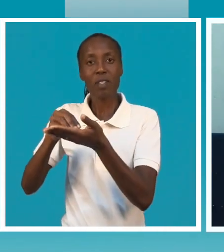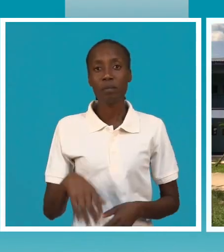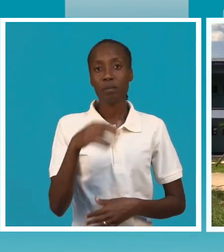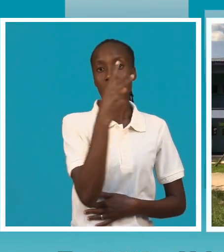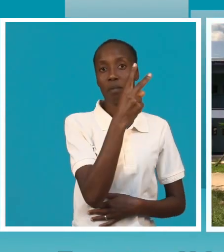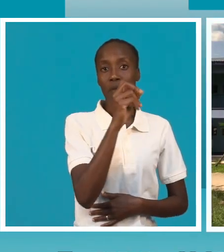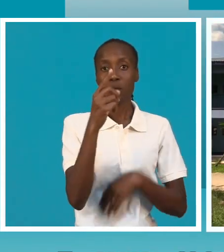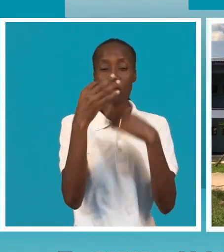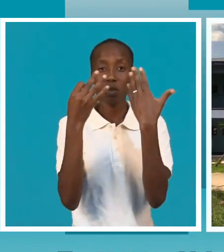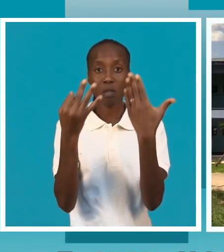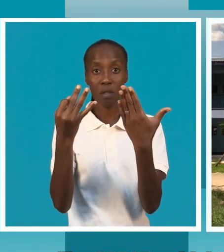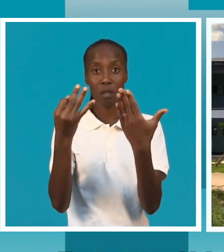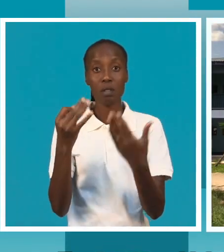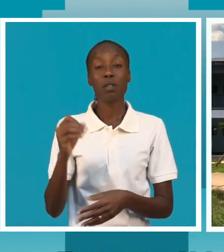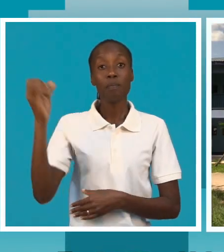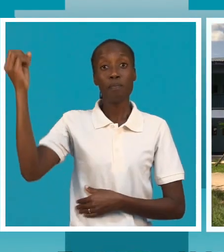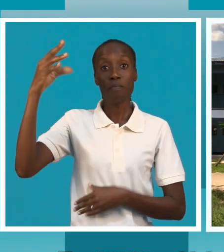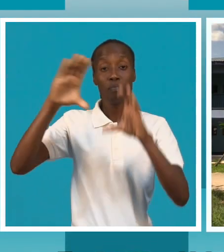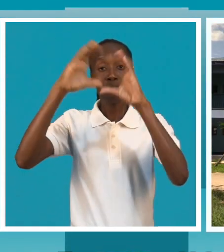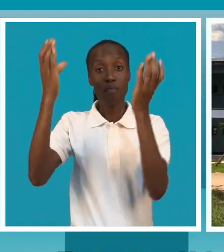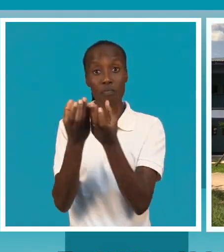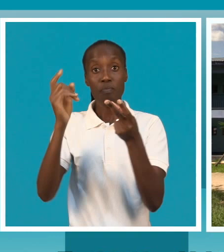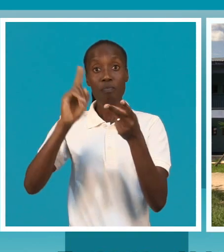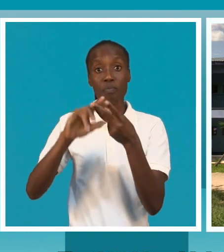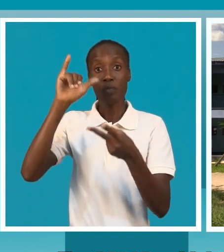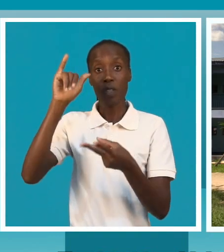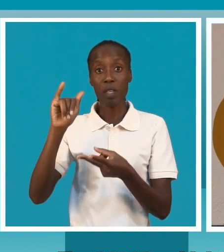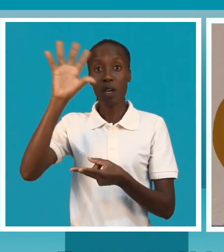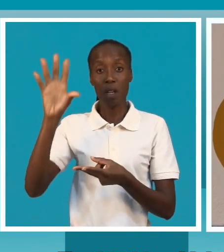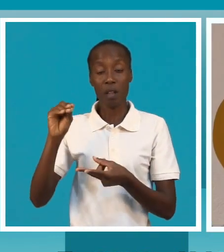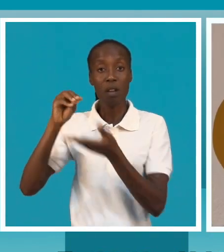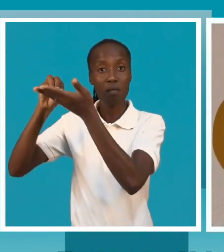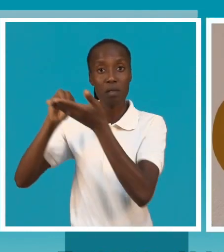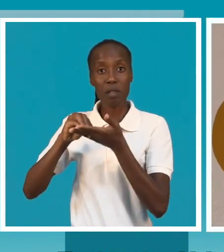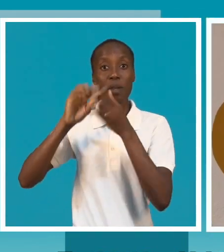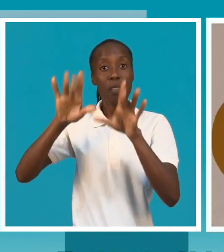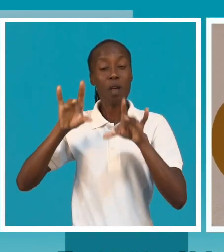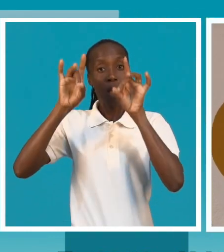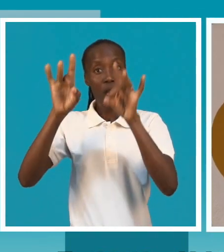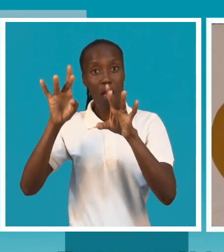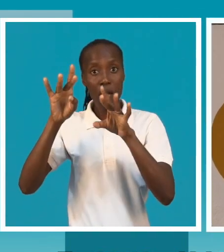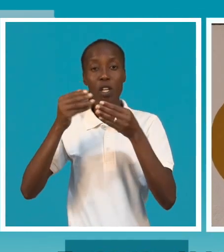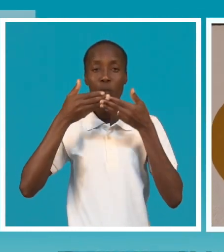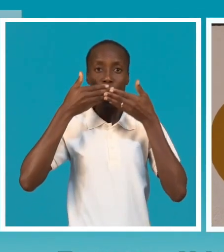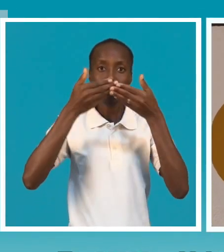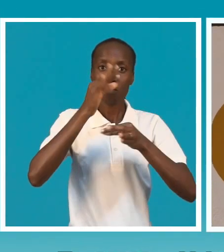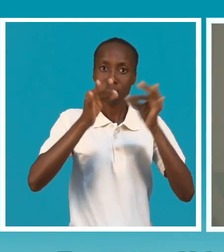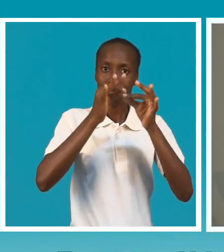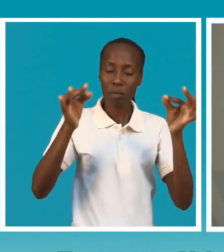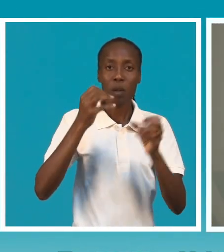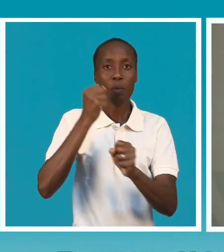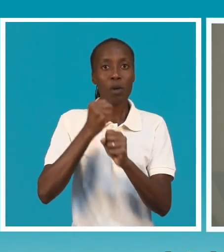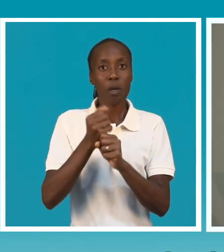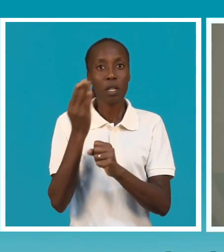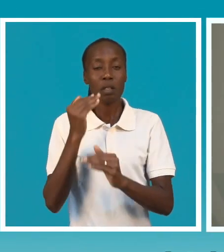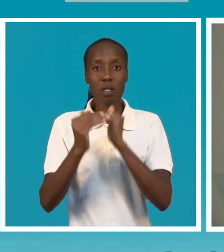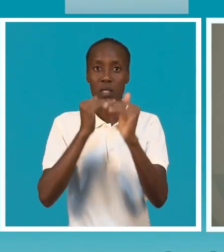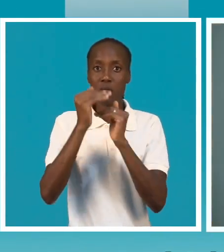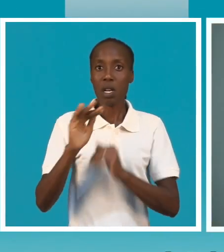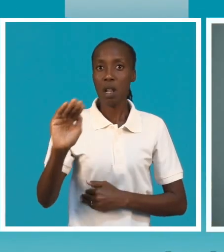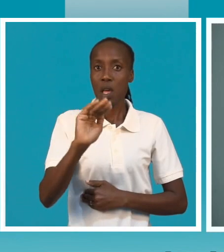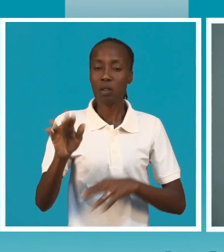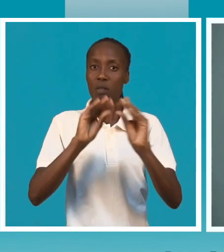negócio. Em 2018, a Lightford World e a Yang África receberam em Áustria um prêmio de reconhecimento pelo trabalho que